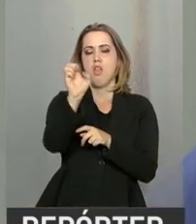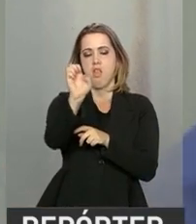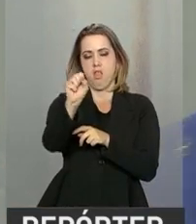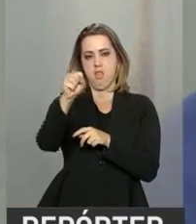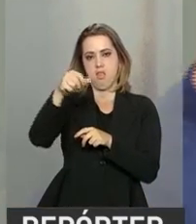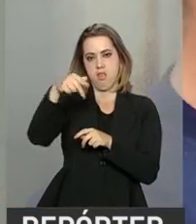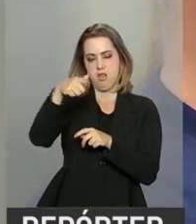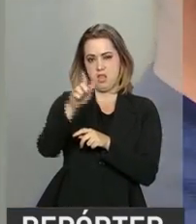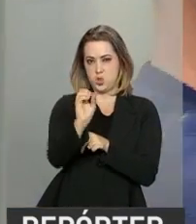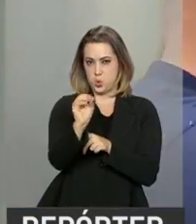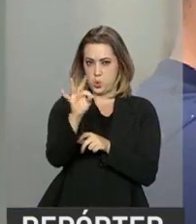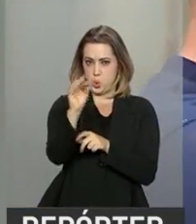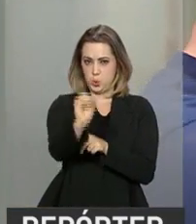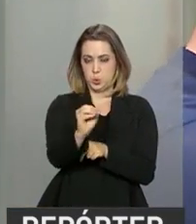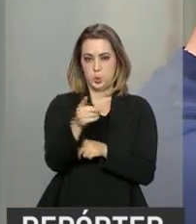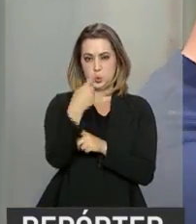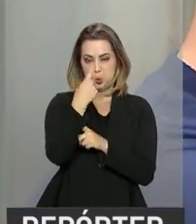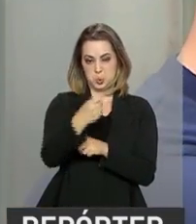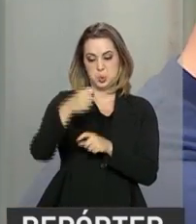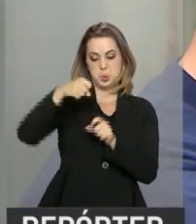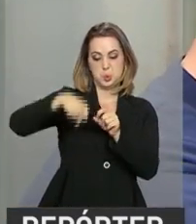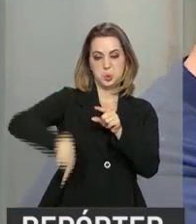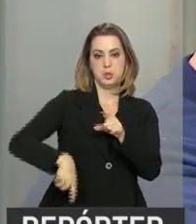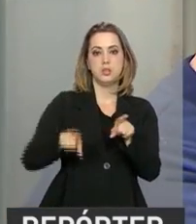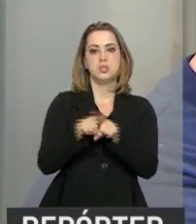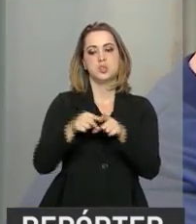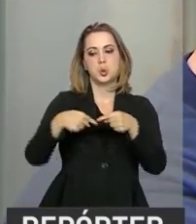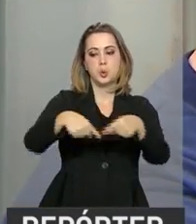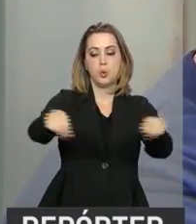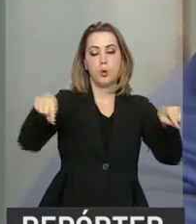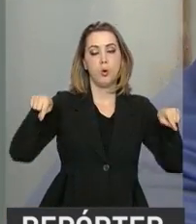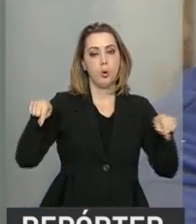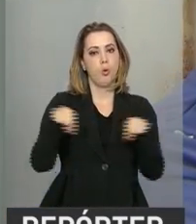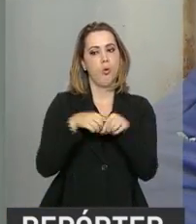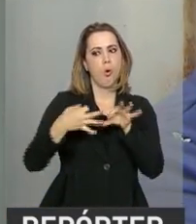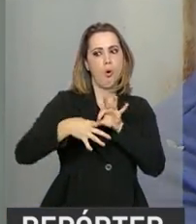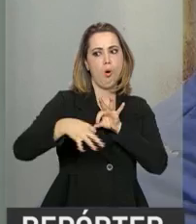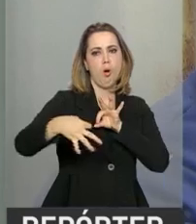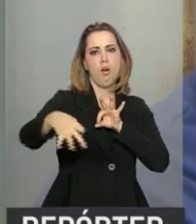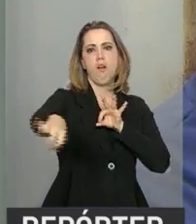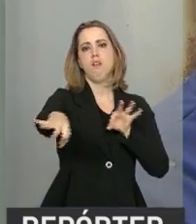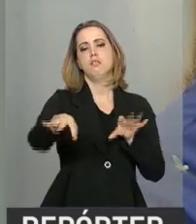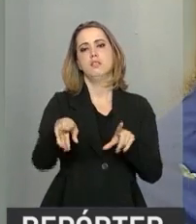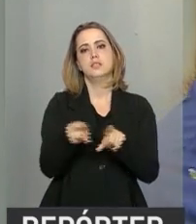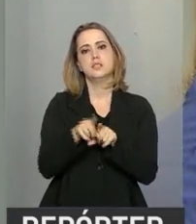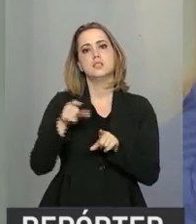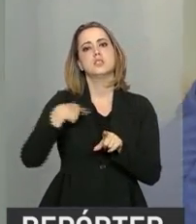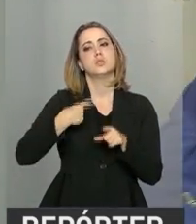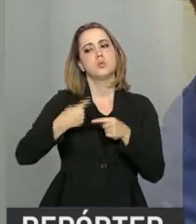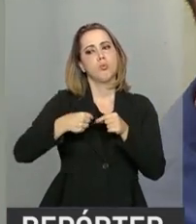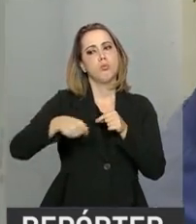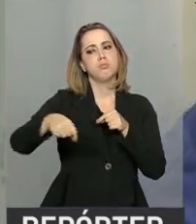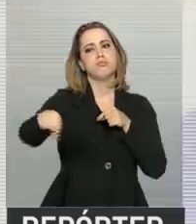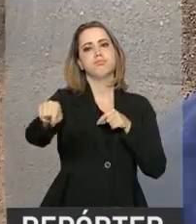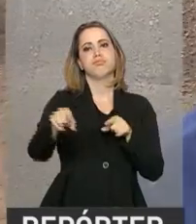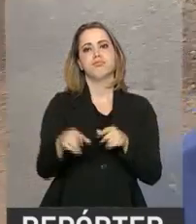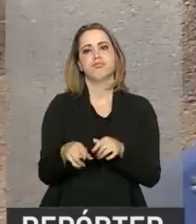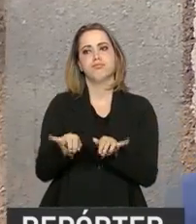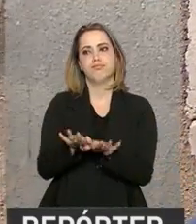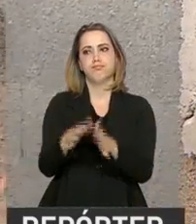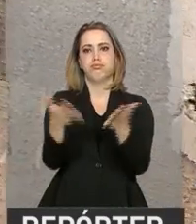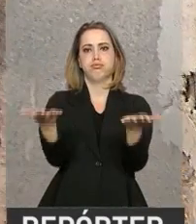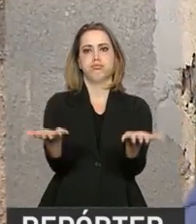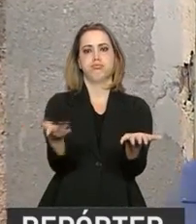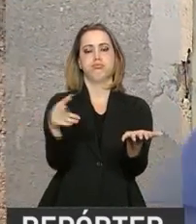kilali vem aqui pra trás do lote tem um choque grande ele que é só chamar que eu mesmo e tem um esgoto a céu aberto e